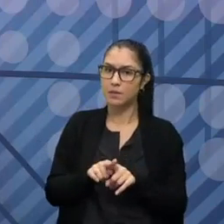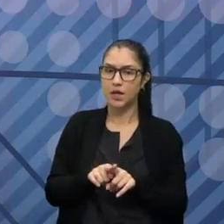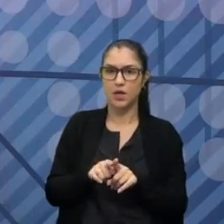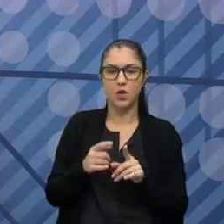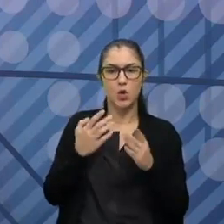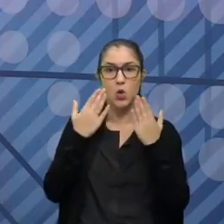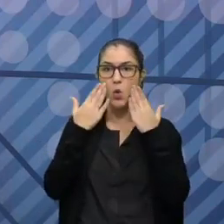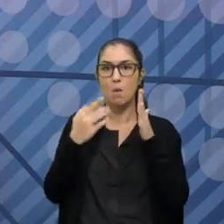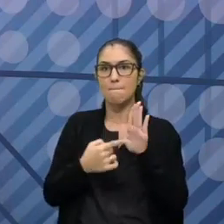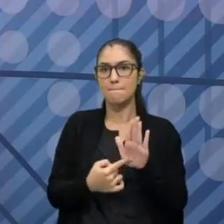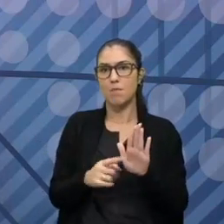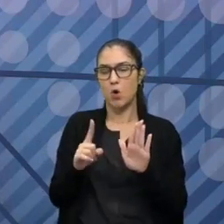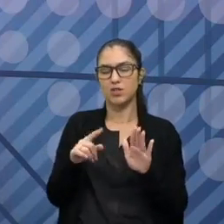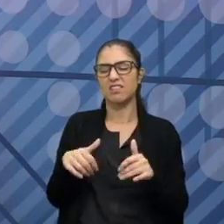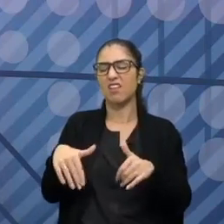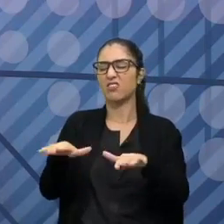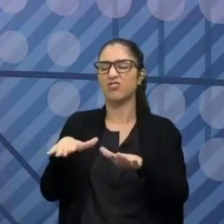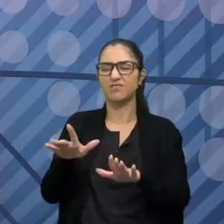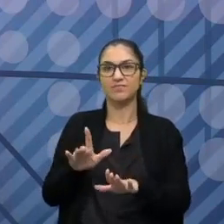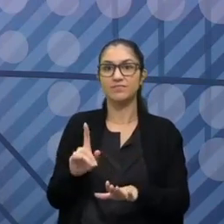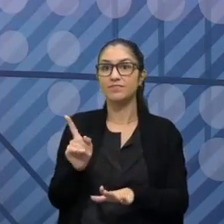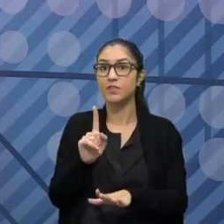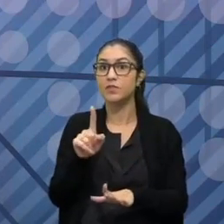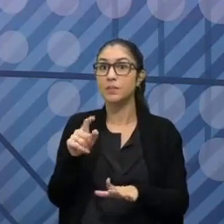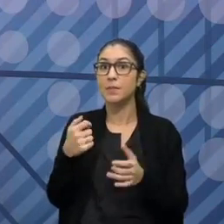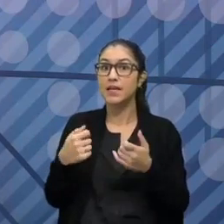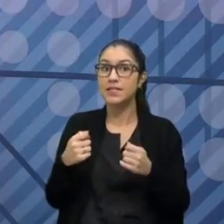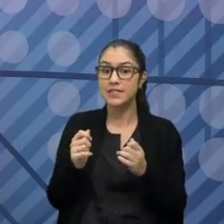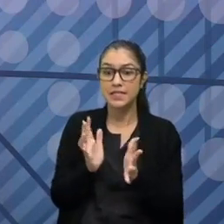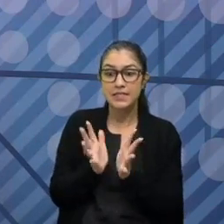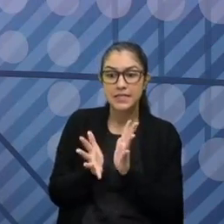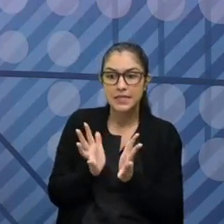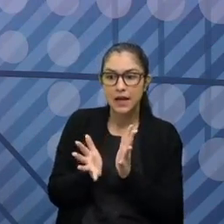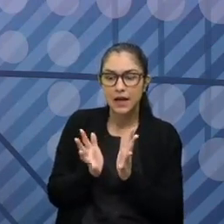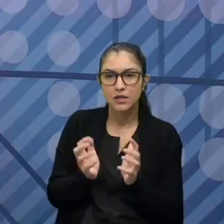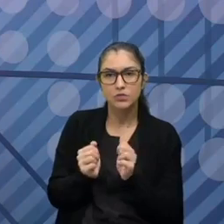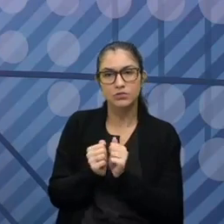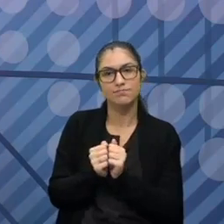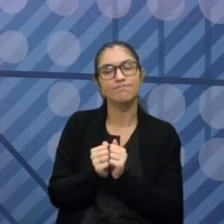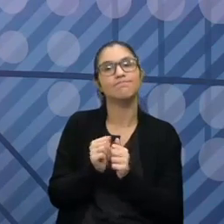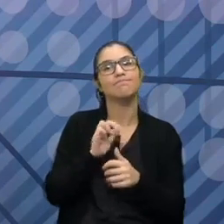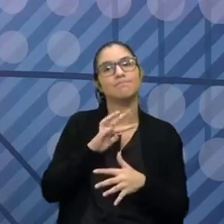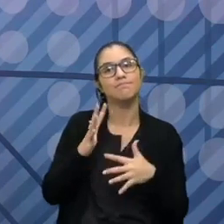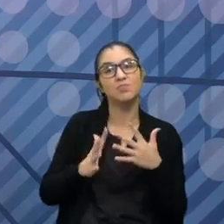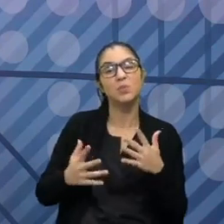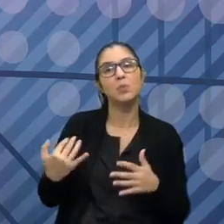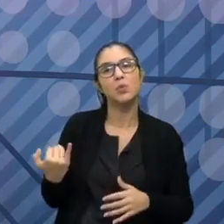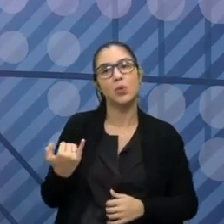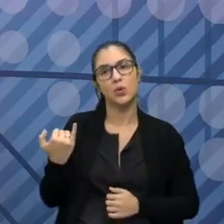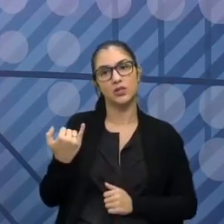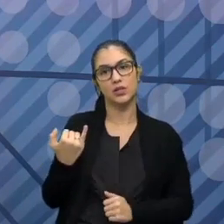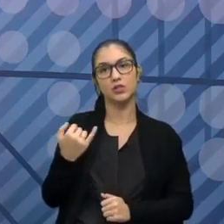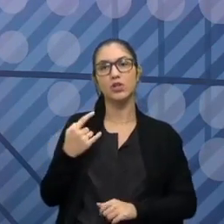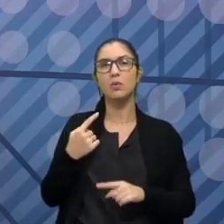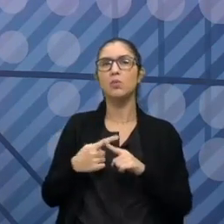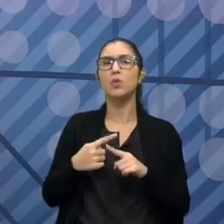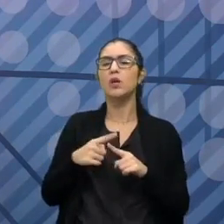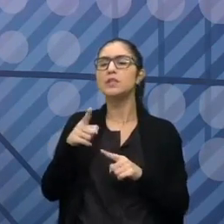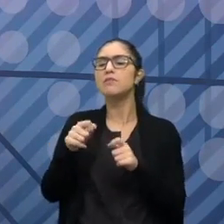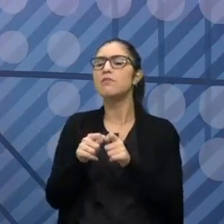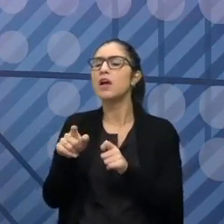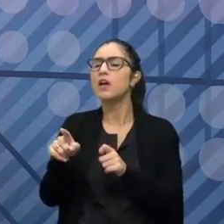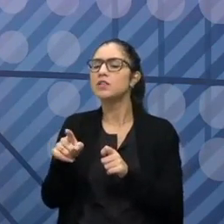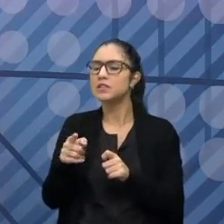não mostre e deixa ele resolver. Não, você vai ter que usar sinais. Por isso que a Libras é tão importante. Por que que você fez